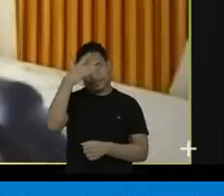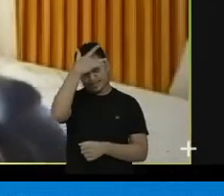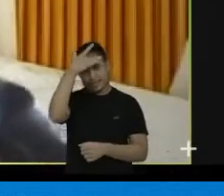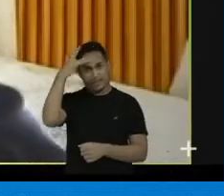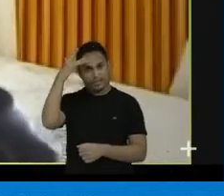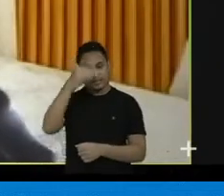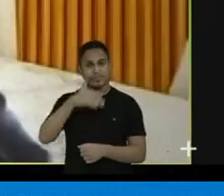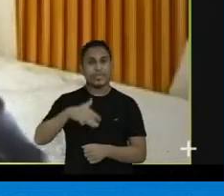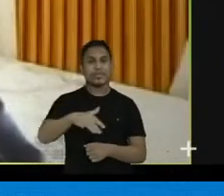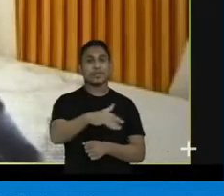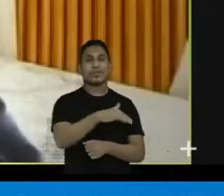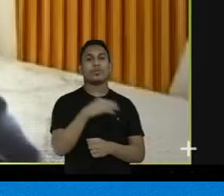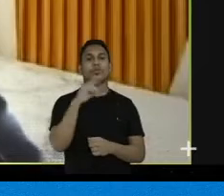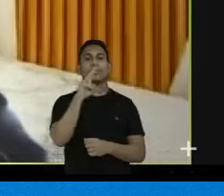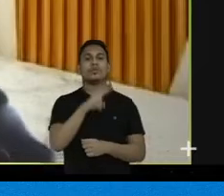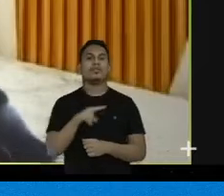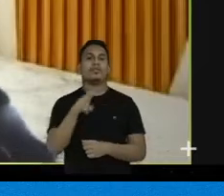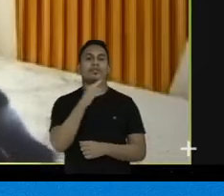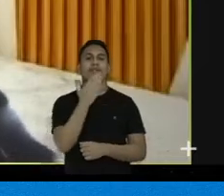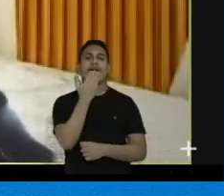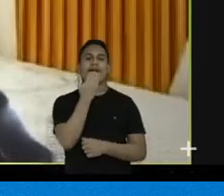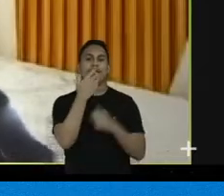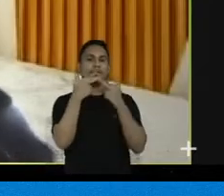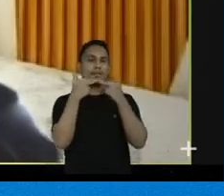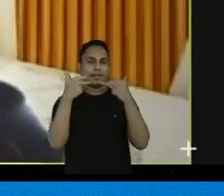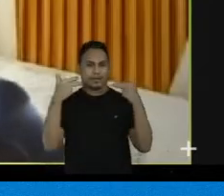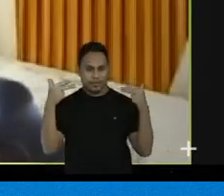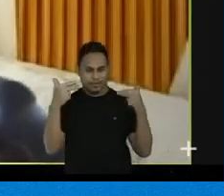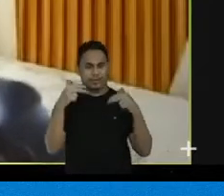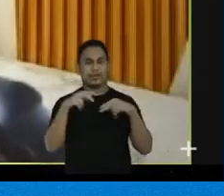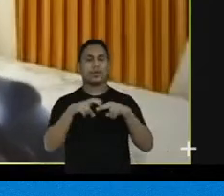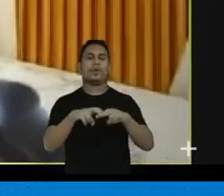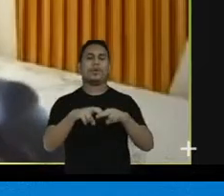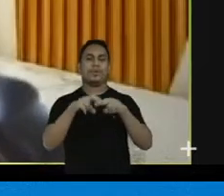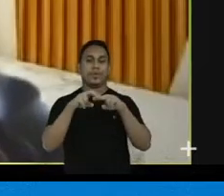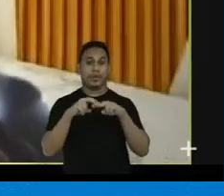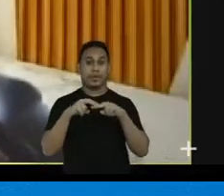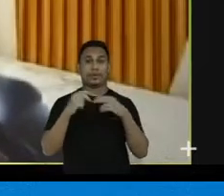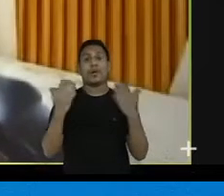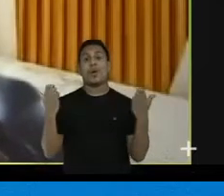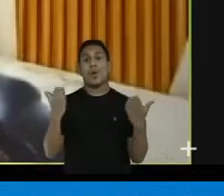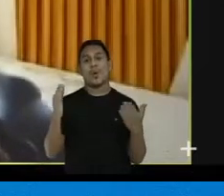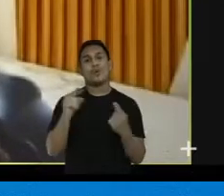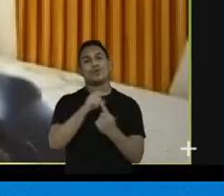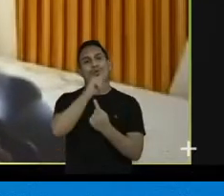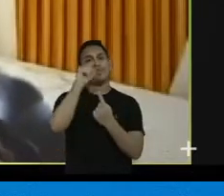também. Então, essa é a razão pela qual eu